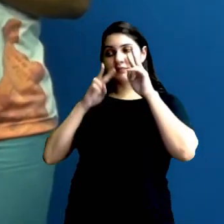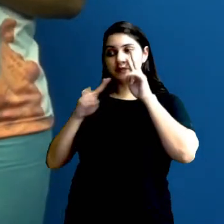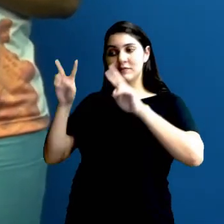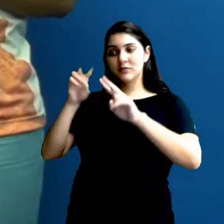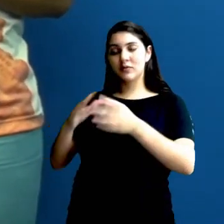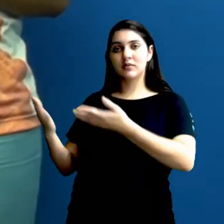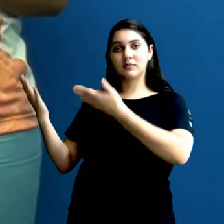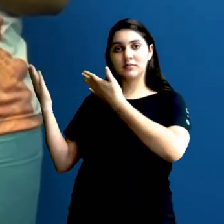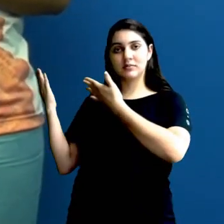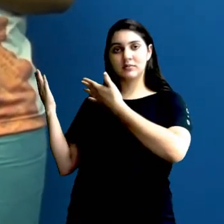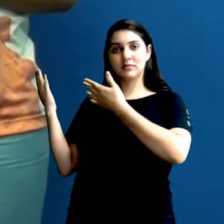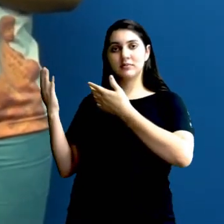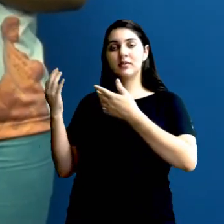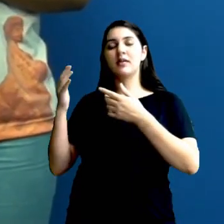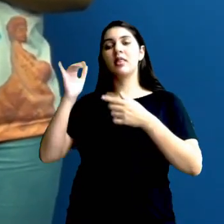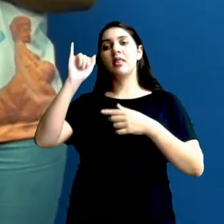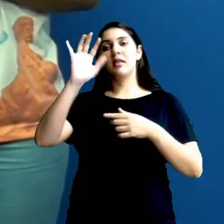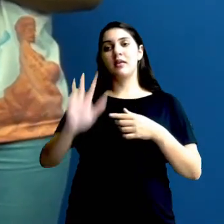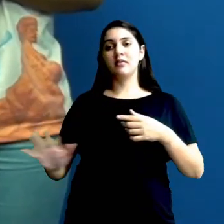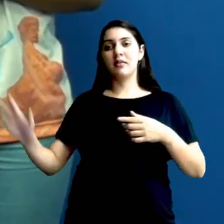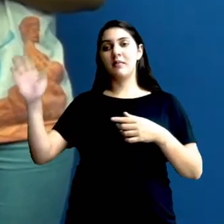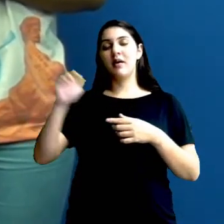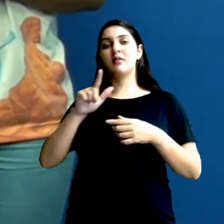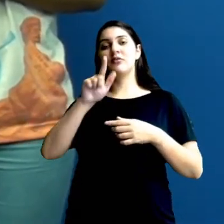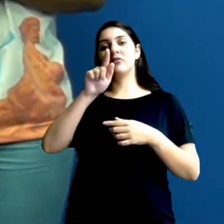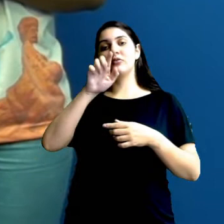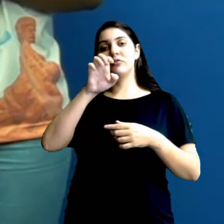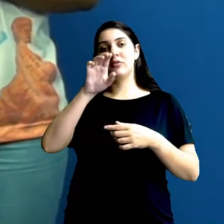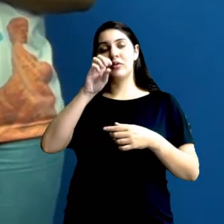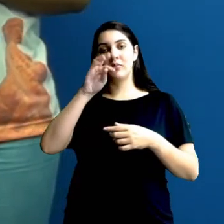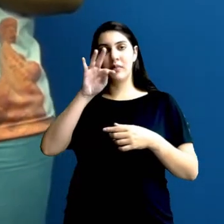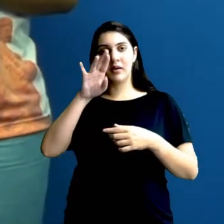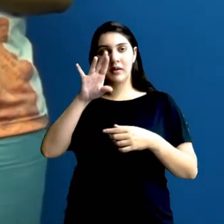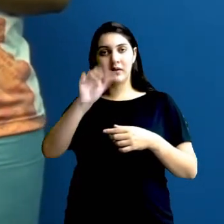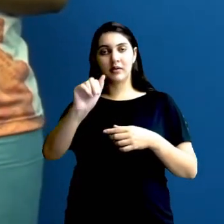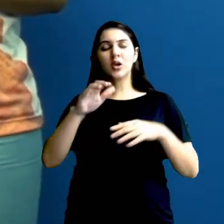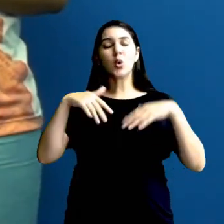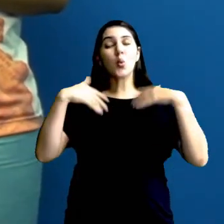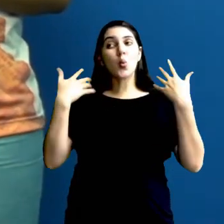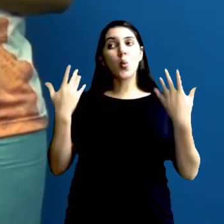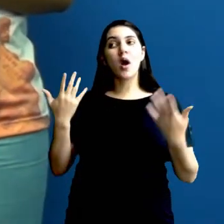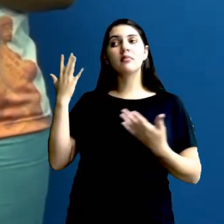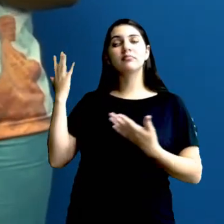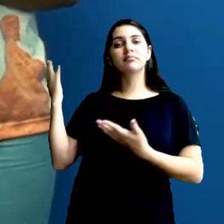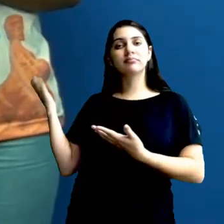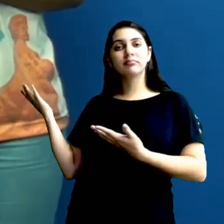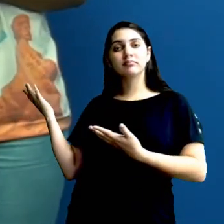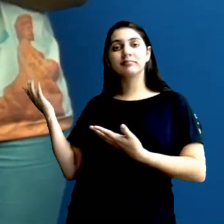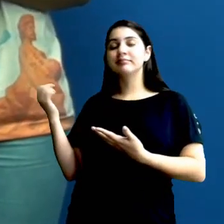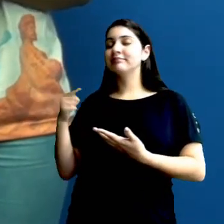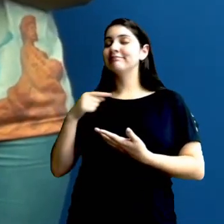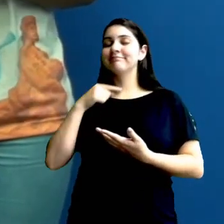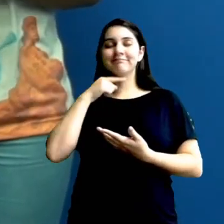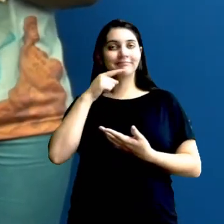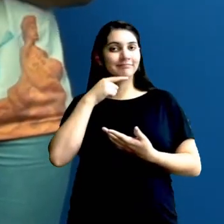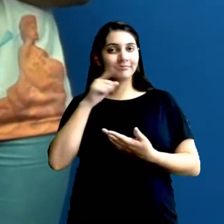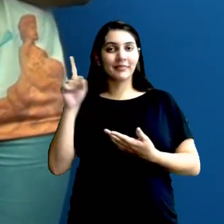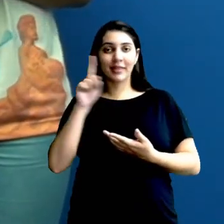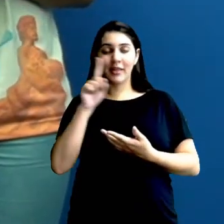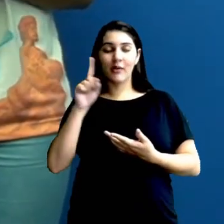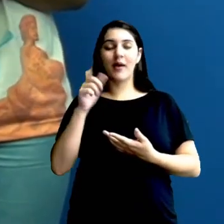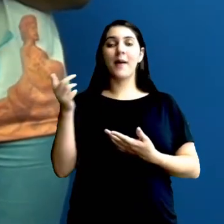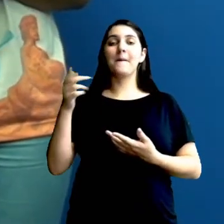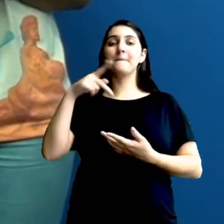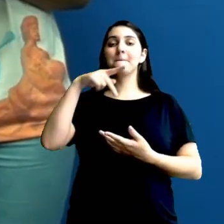observa aqui essas figuras geométricas. Qual dessas figuras não é considerada